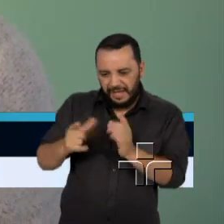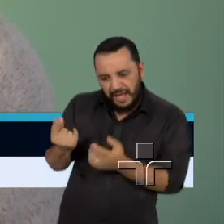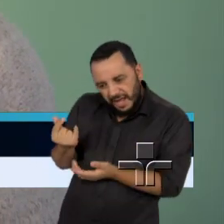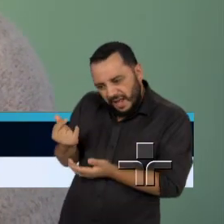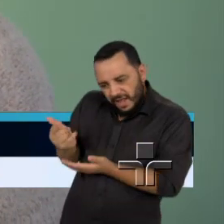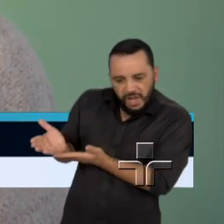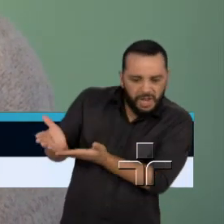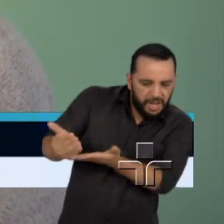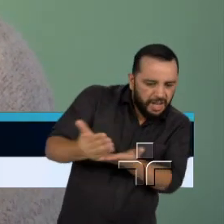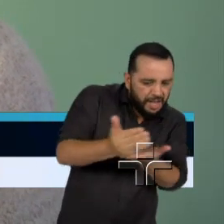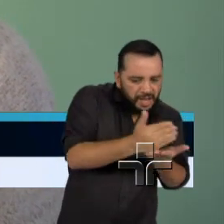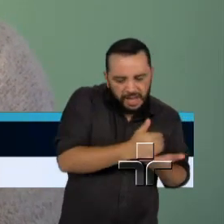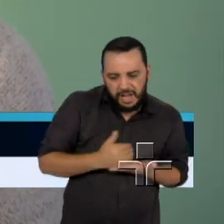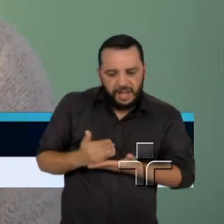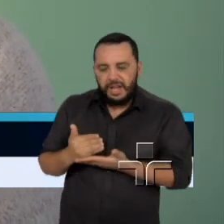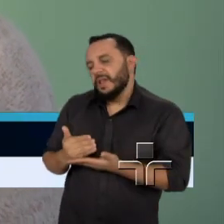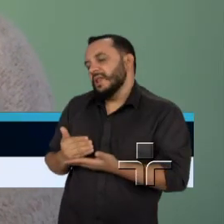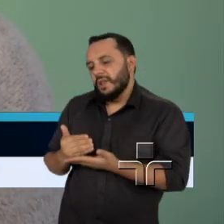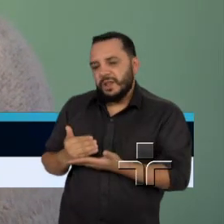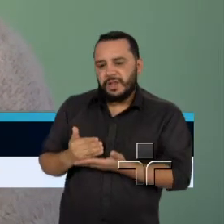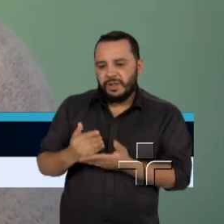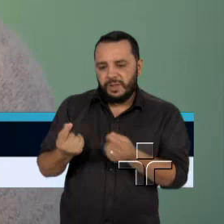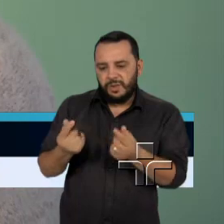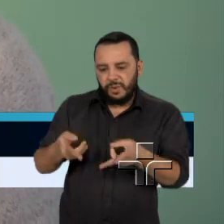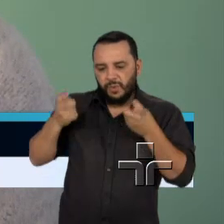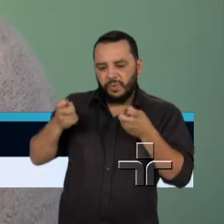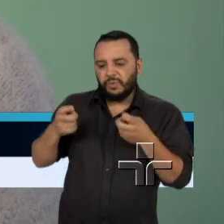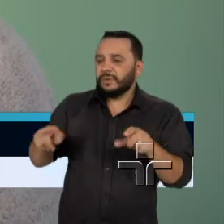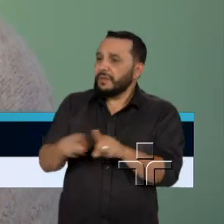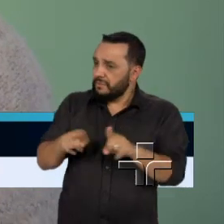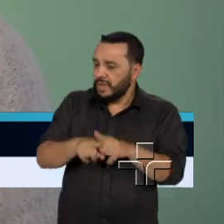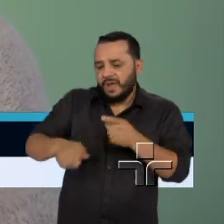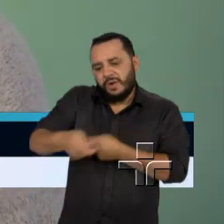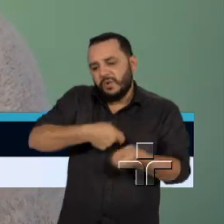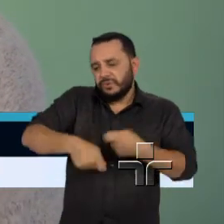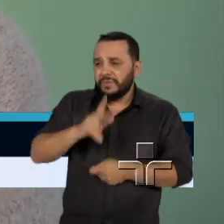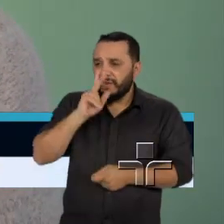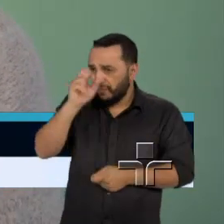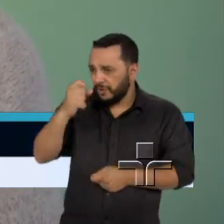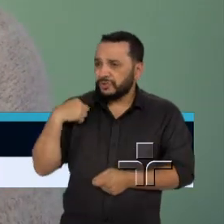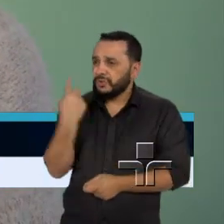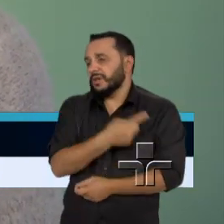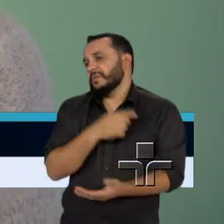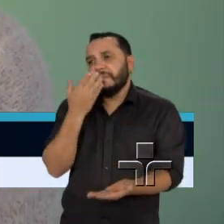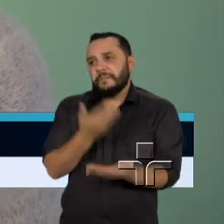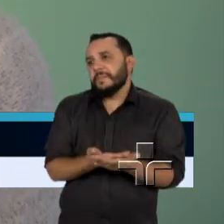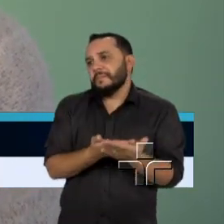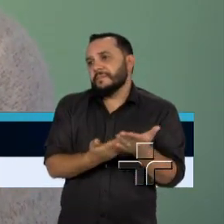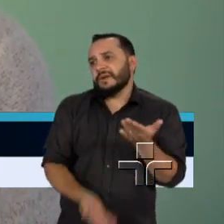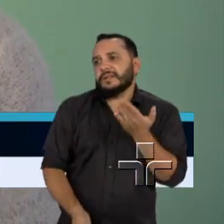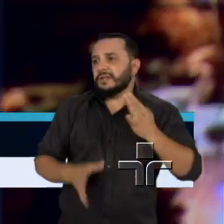que é capaz de ter uma economia forte, nós vamos perder tudo isso.